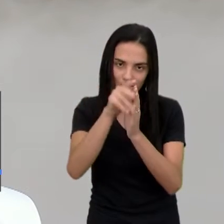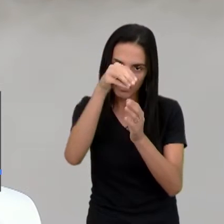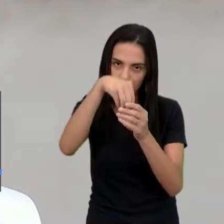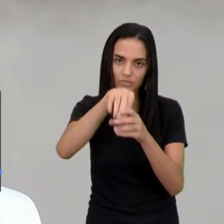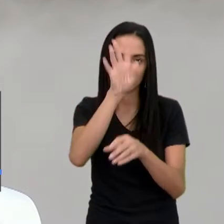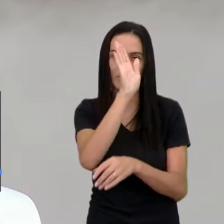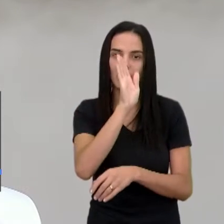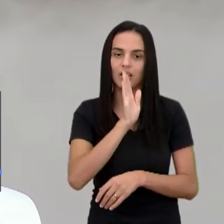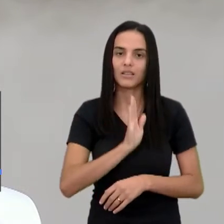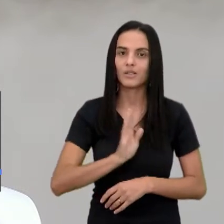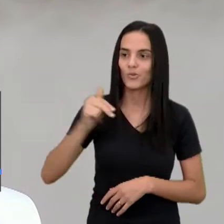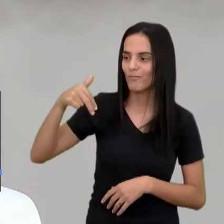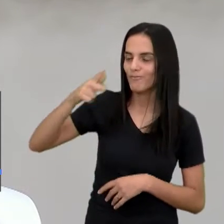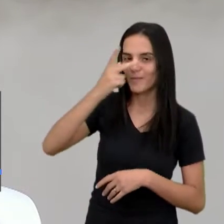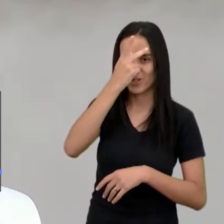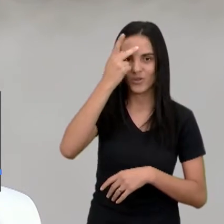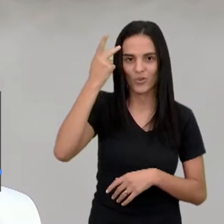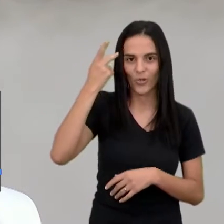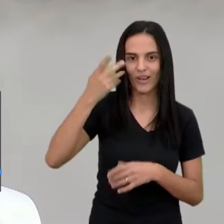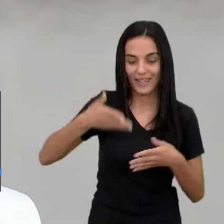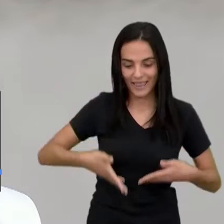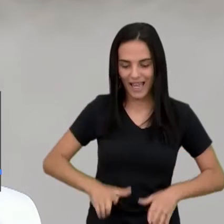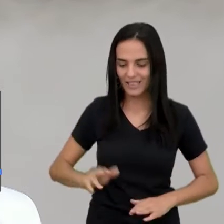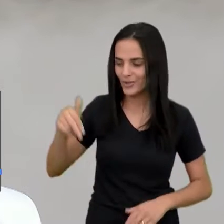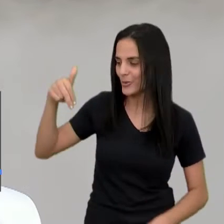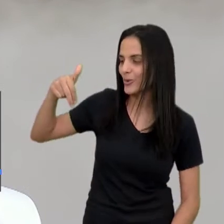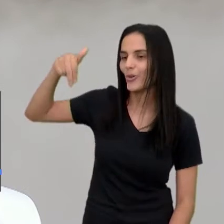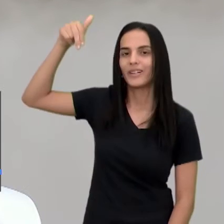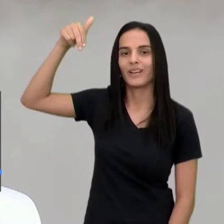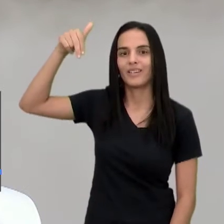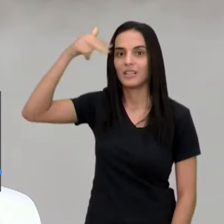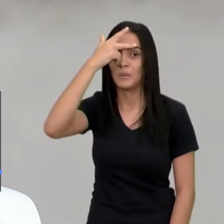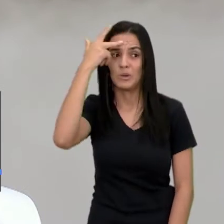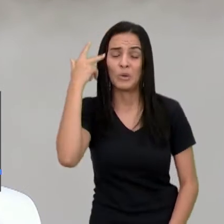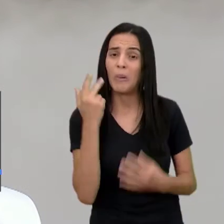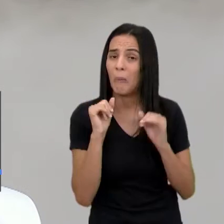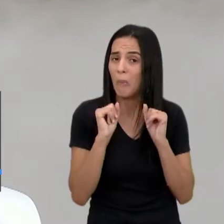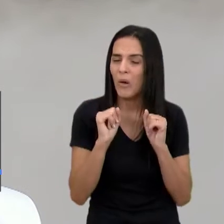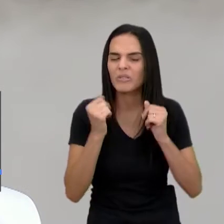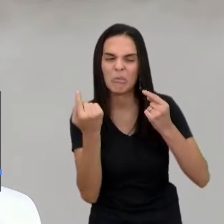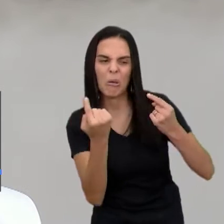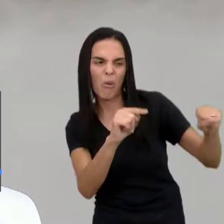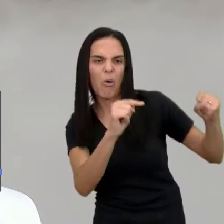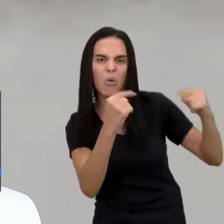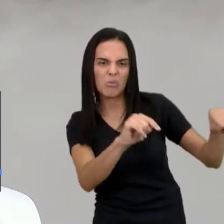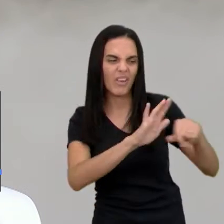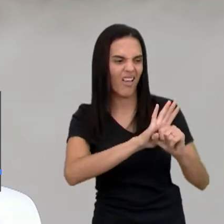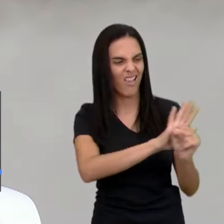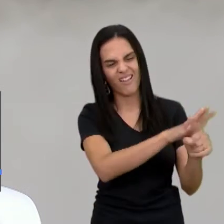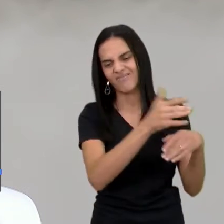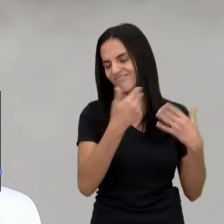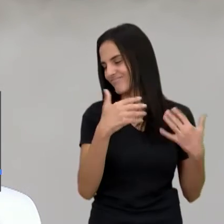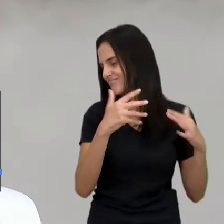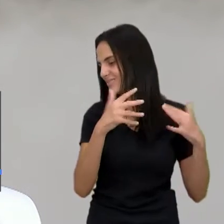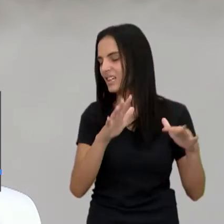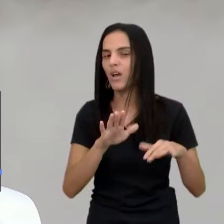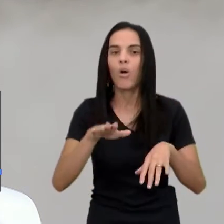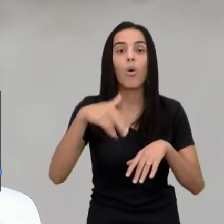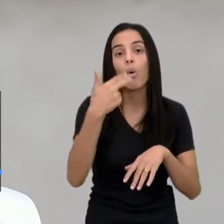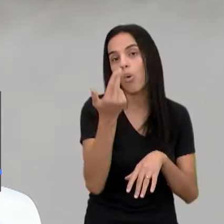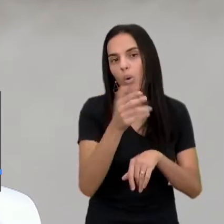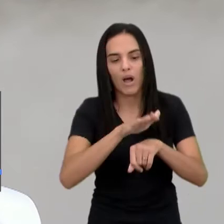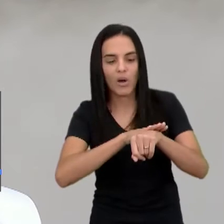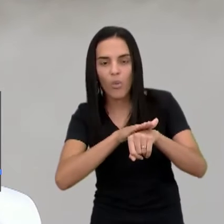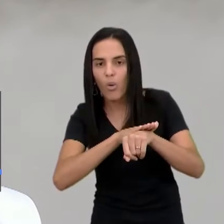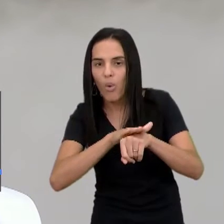a gente classifica, né? Levando para o lado biológico, agora a gente classifica as pessoas, né? A respeito também da tonalidade da pele, a